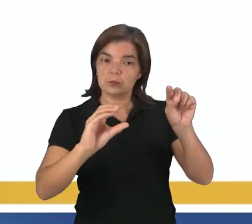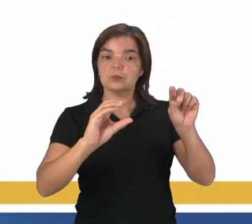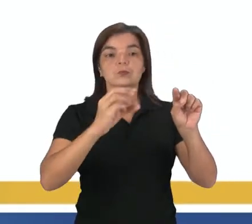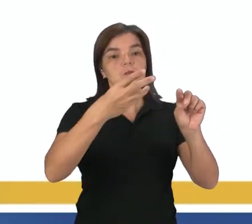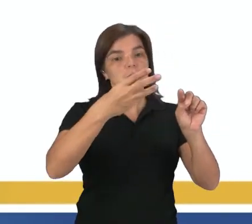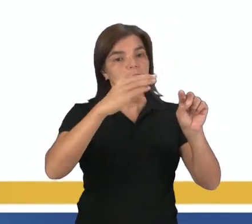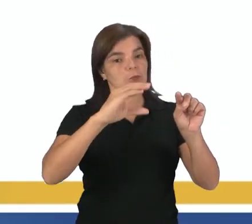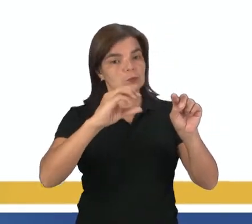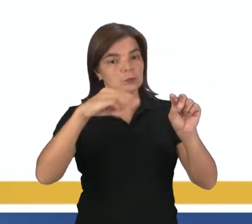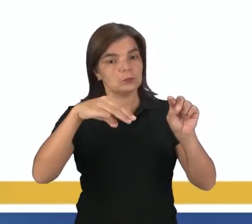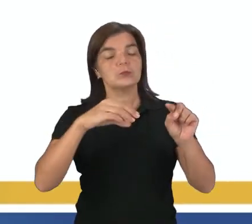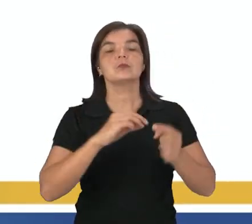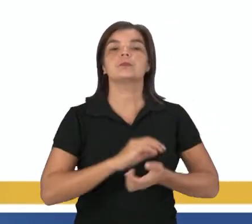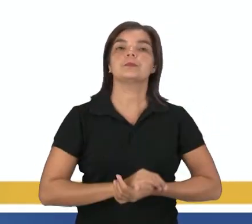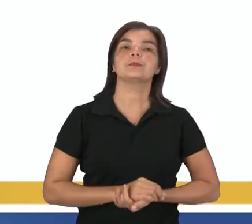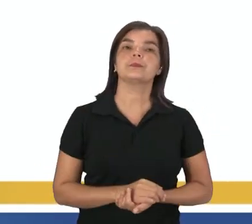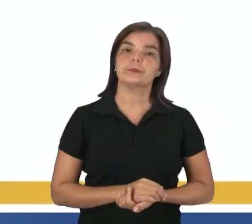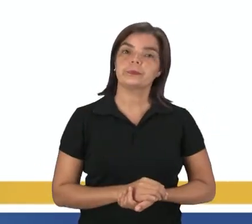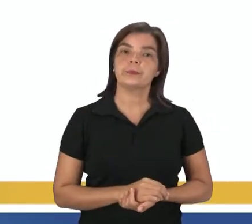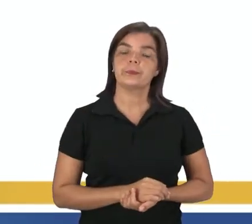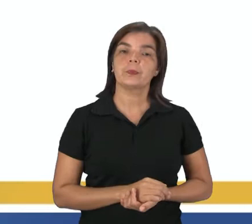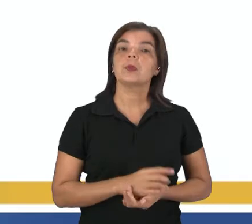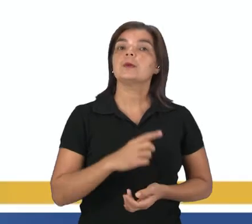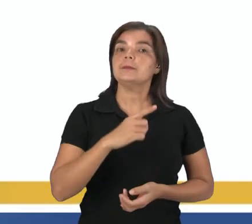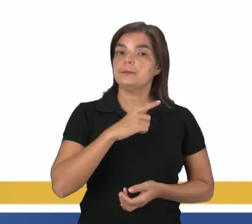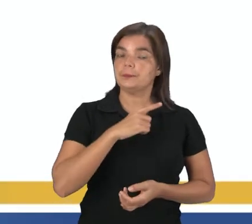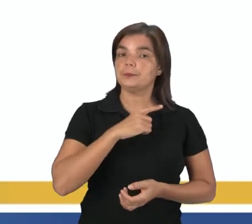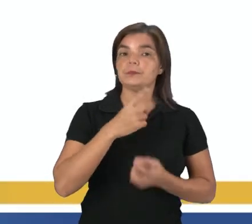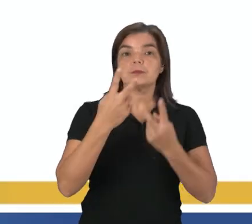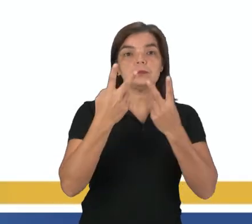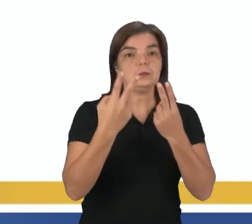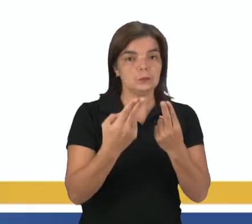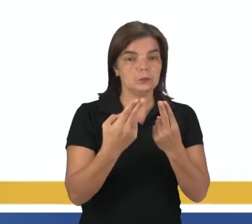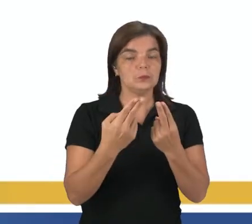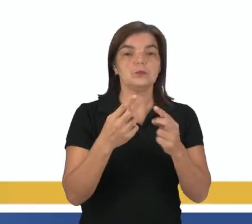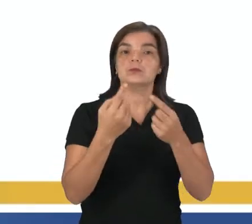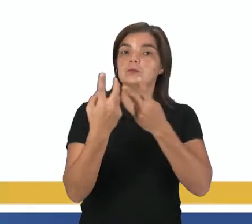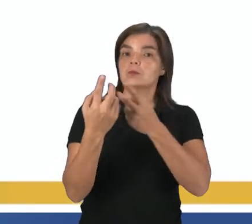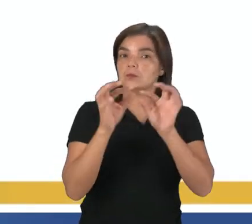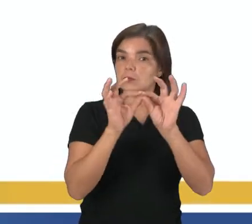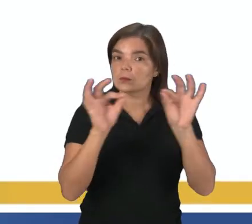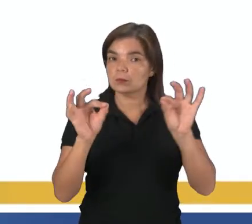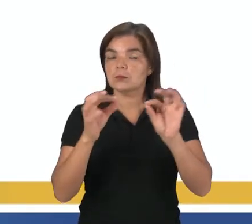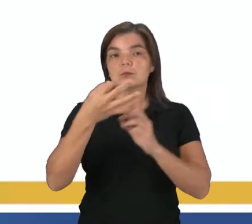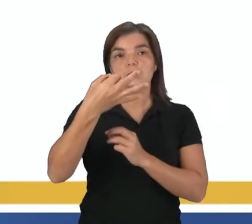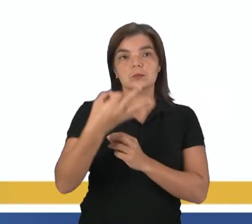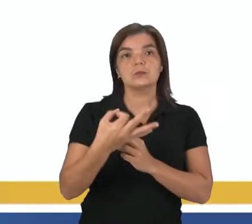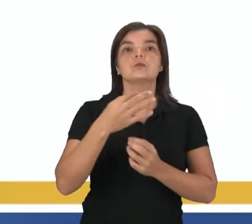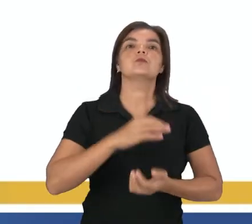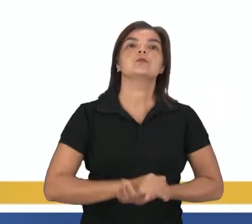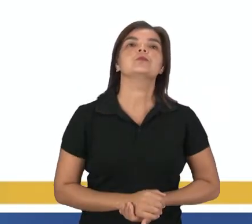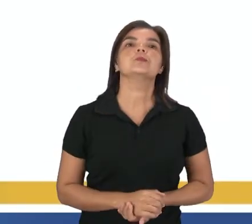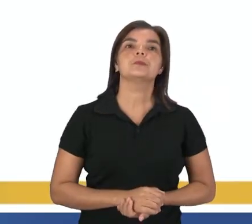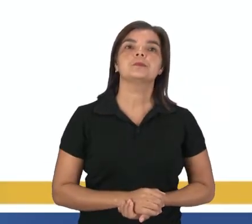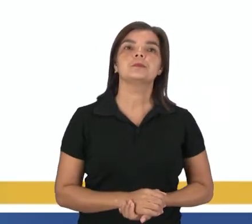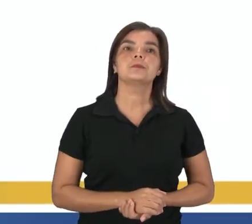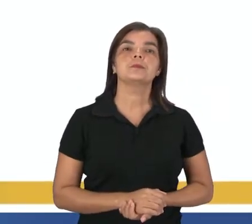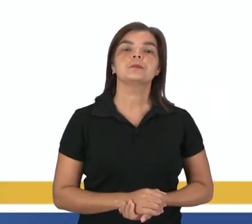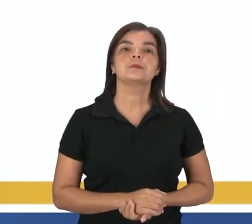C também teria que ser deslocado 3 centímetros. Eles têm que ter uma mesma distância, uma distância fixa.